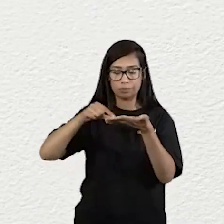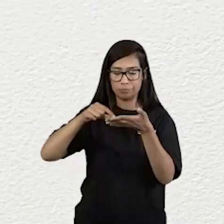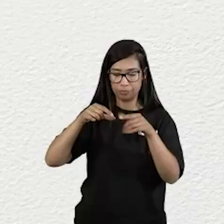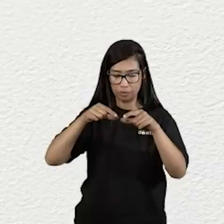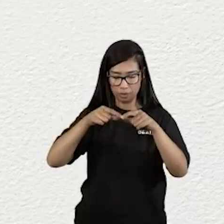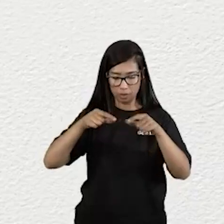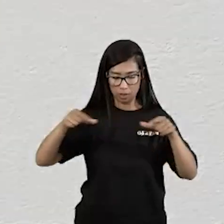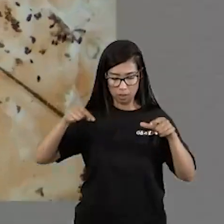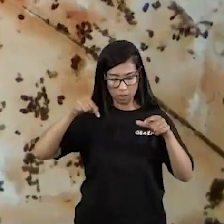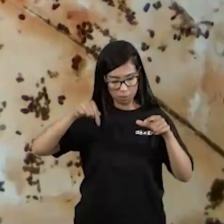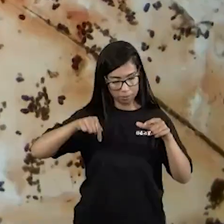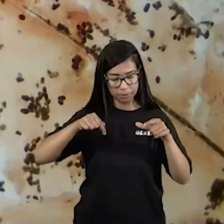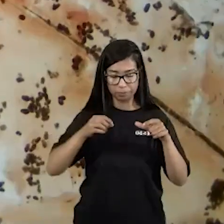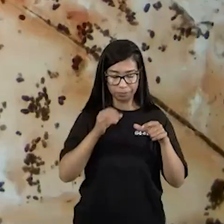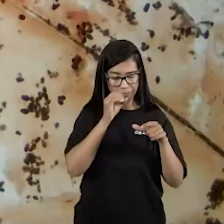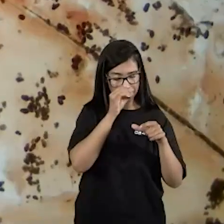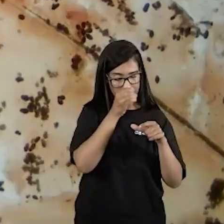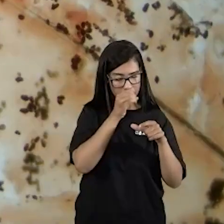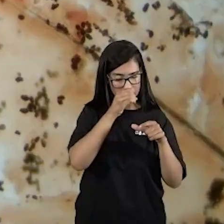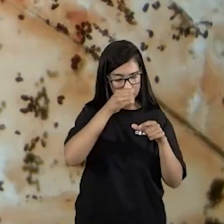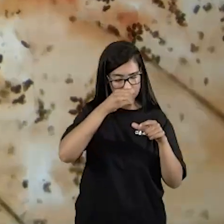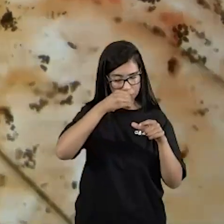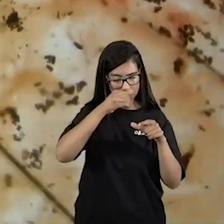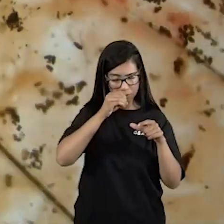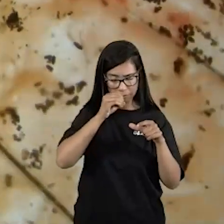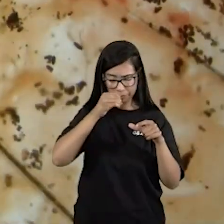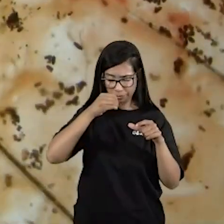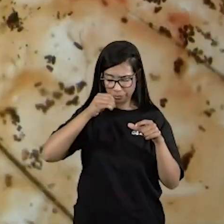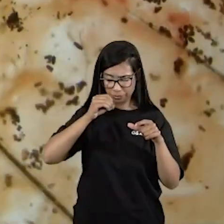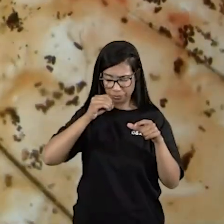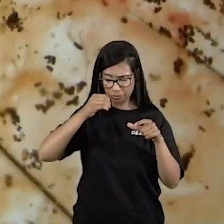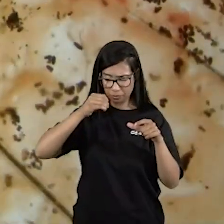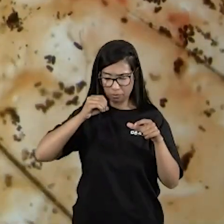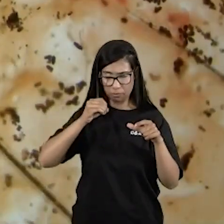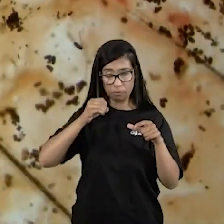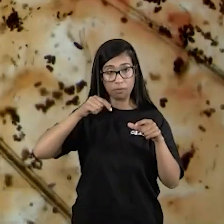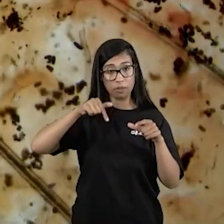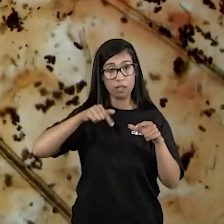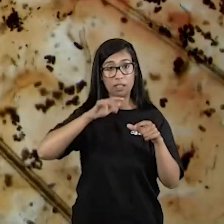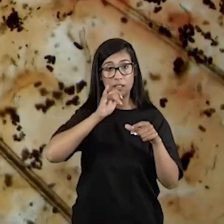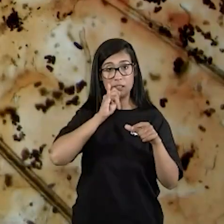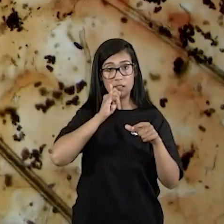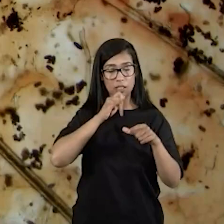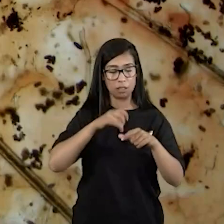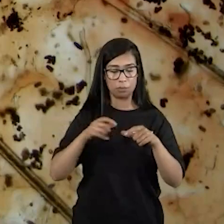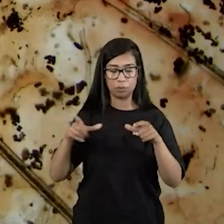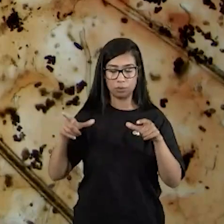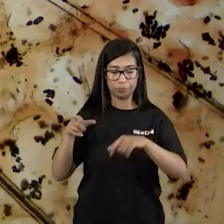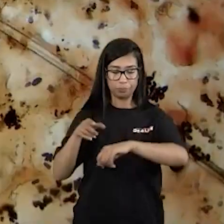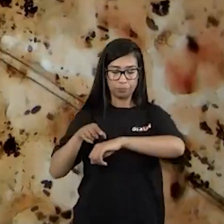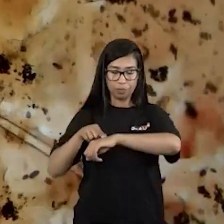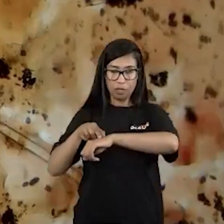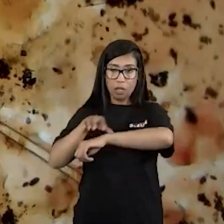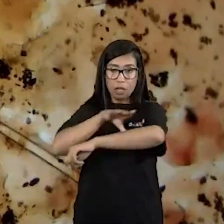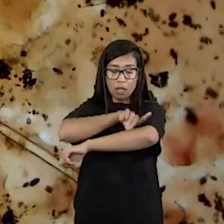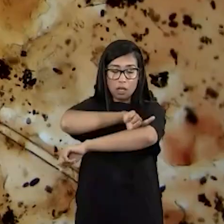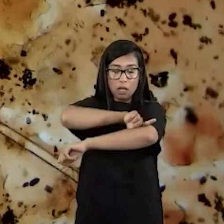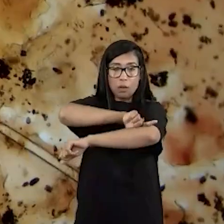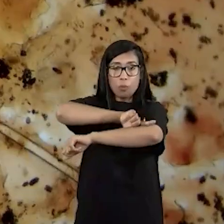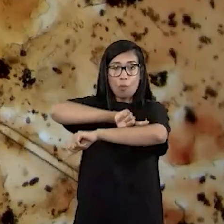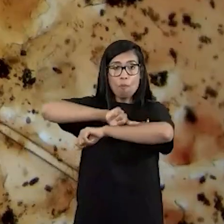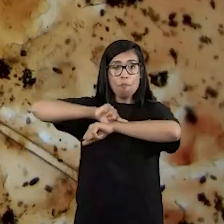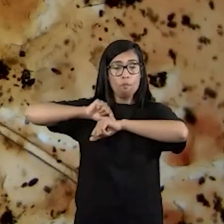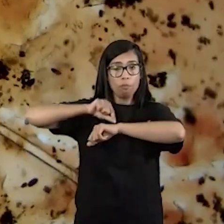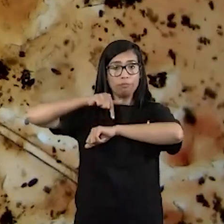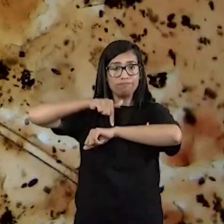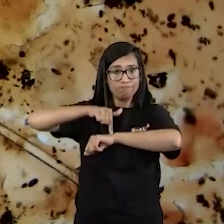temos a imagem de um exame parasitológico de raspado cutâneo. Eu vou diminuir um pouquinho a luminosidade do microscópio.